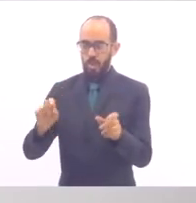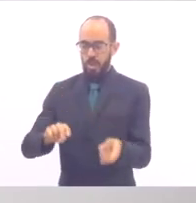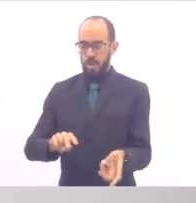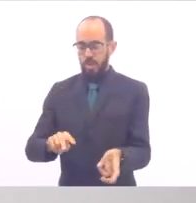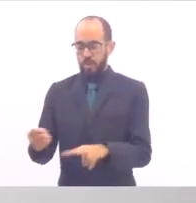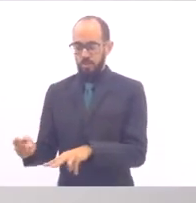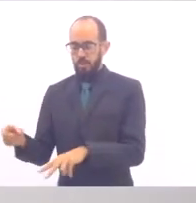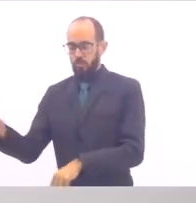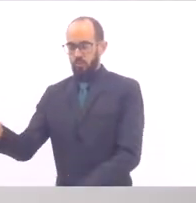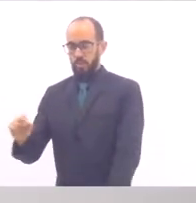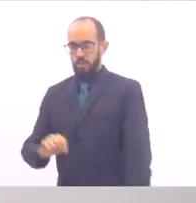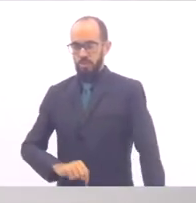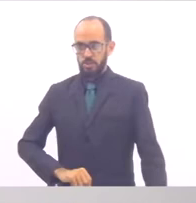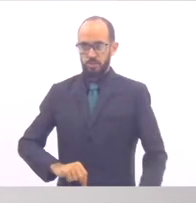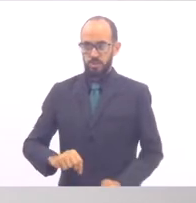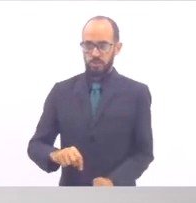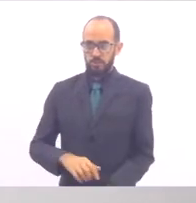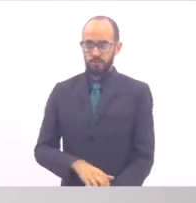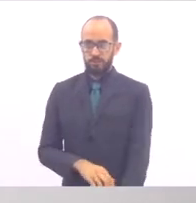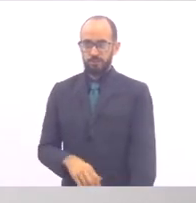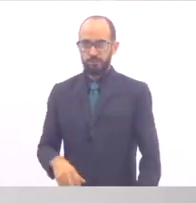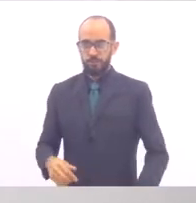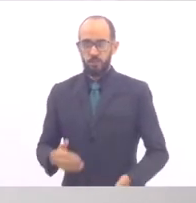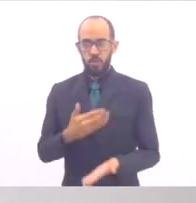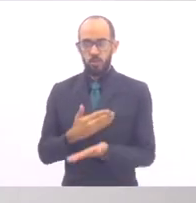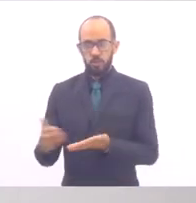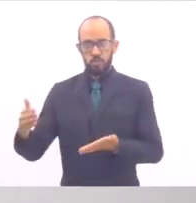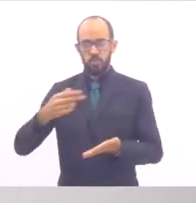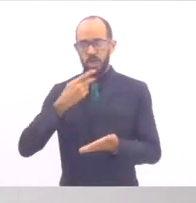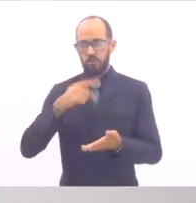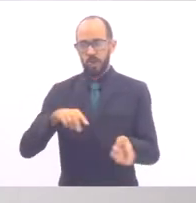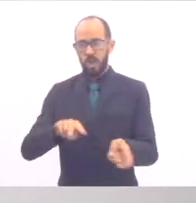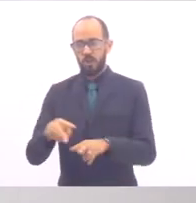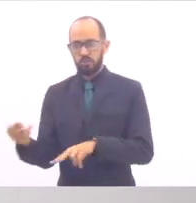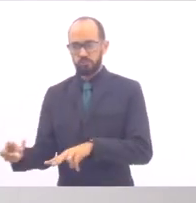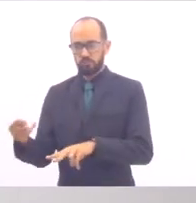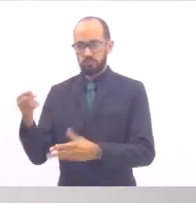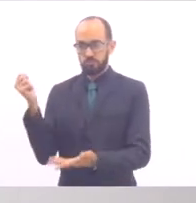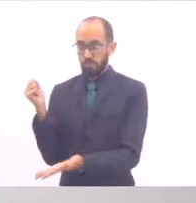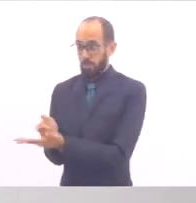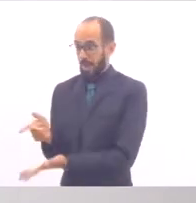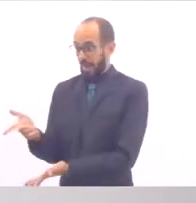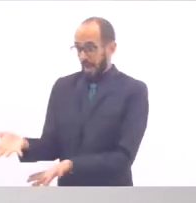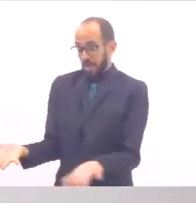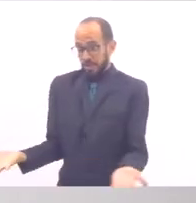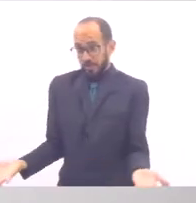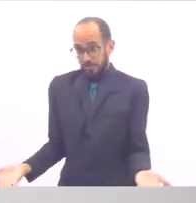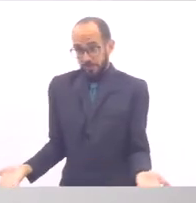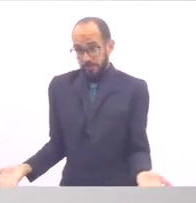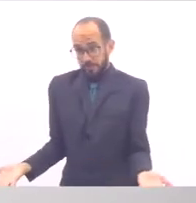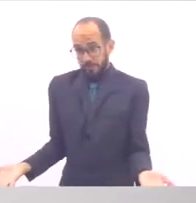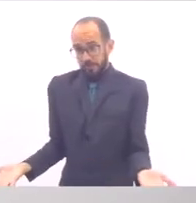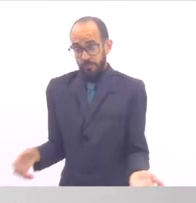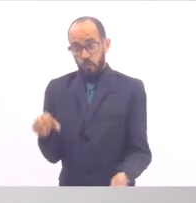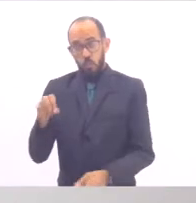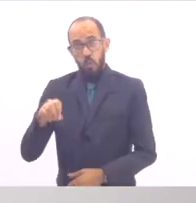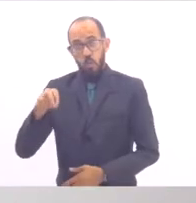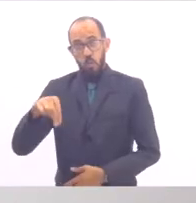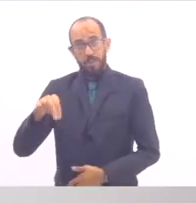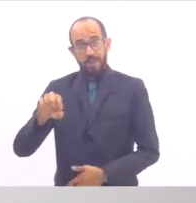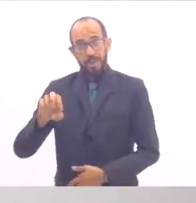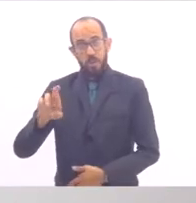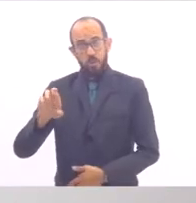destinação, né? Começou-se a falar em destinação onerosa, né, no